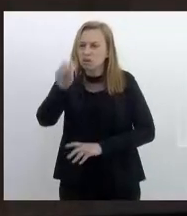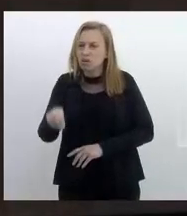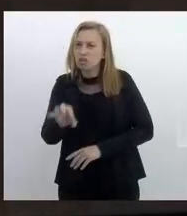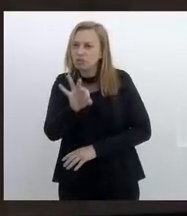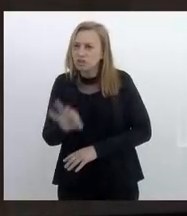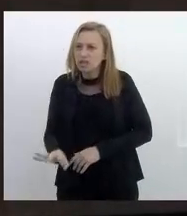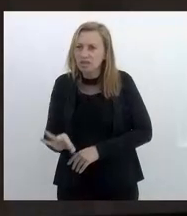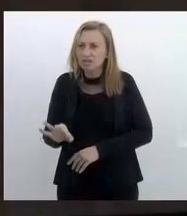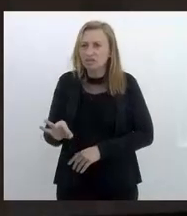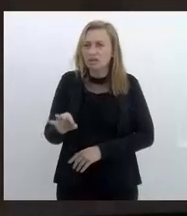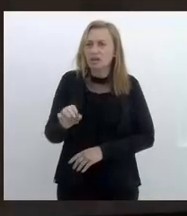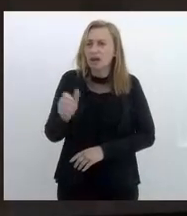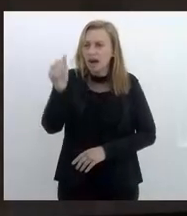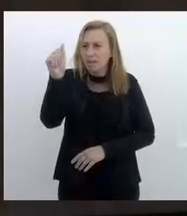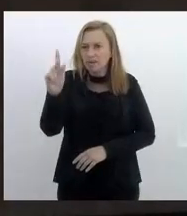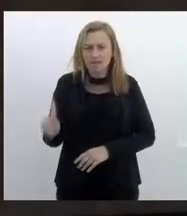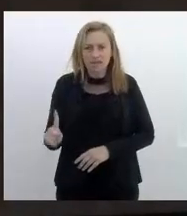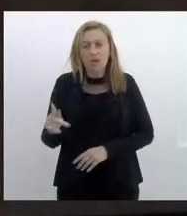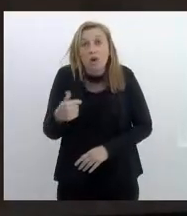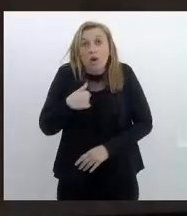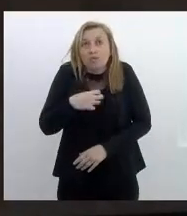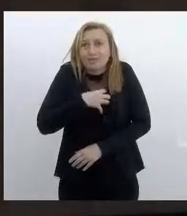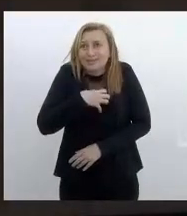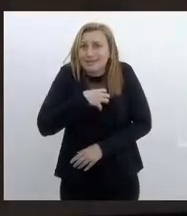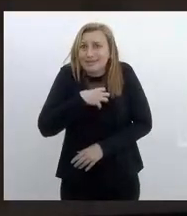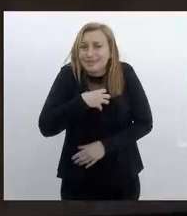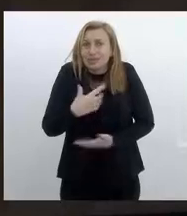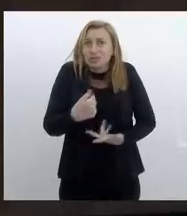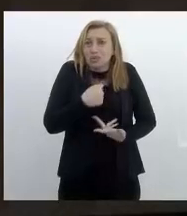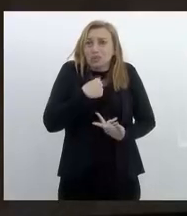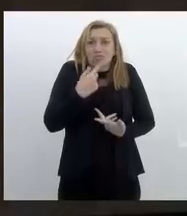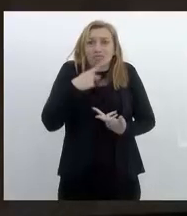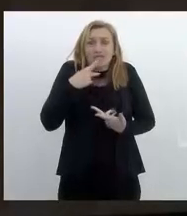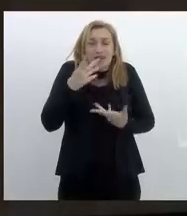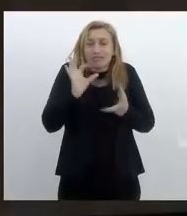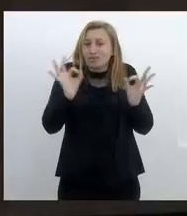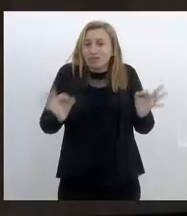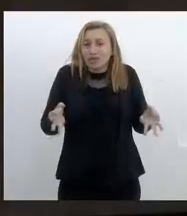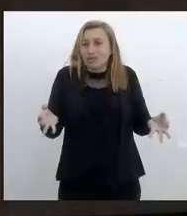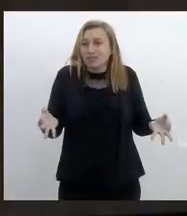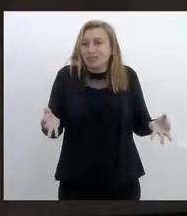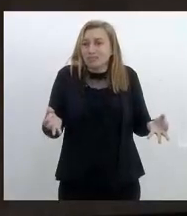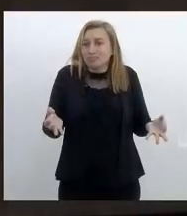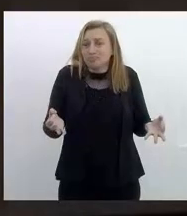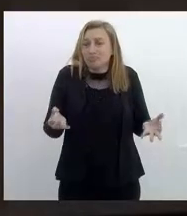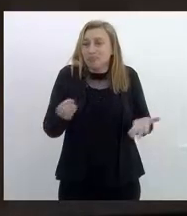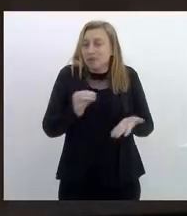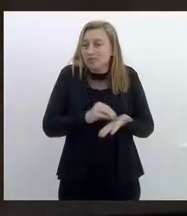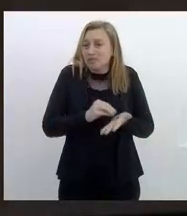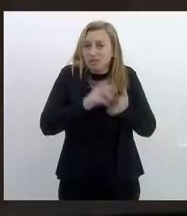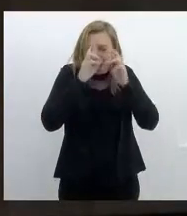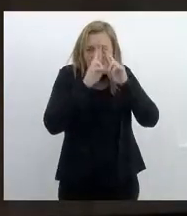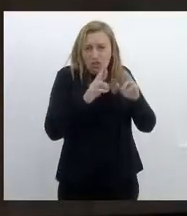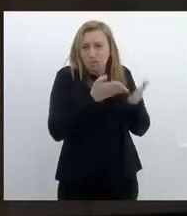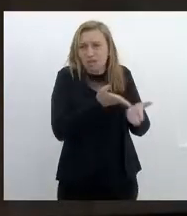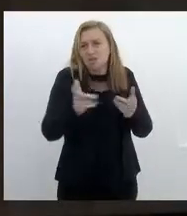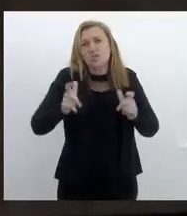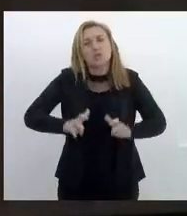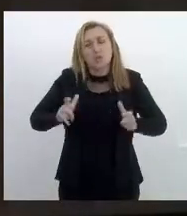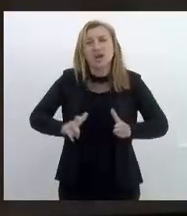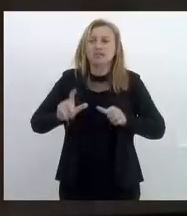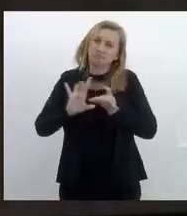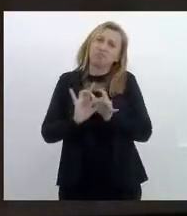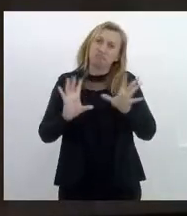é eu eu me sinto aqui não tem palavras para dizer para a gente não faltar com respeito a esse espaço